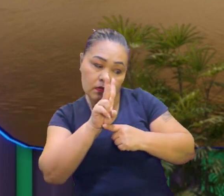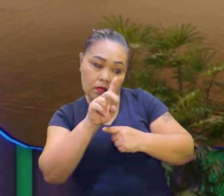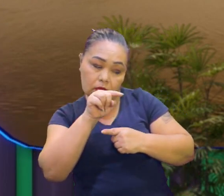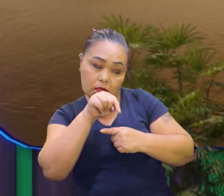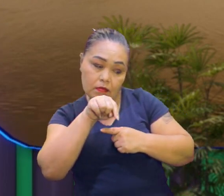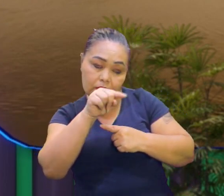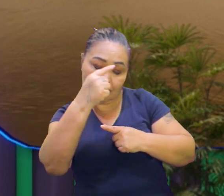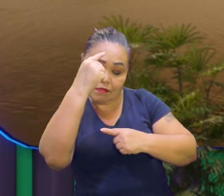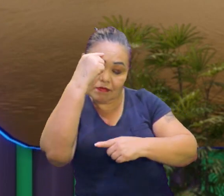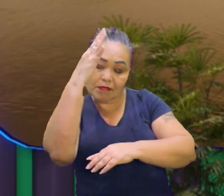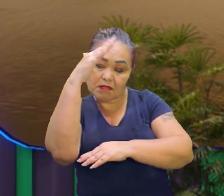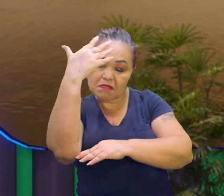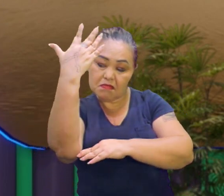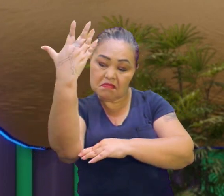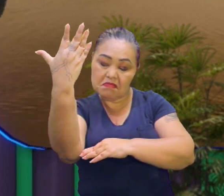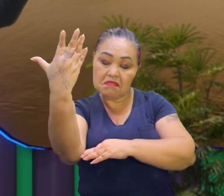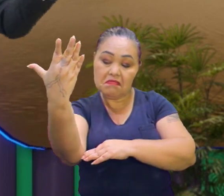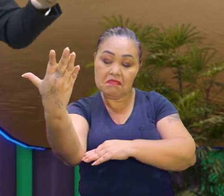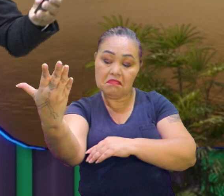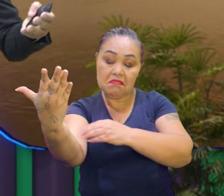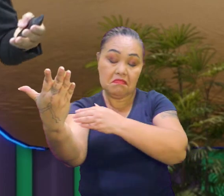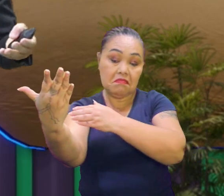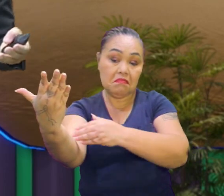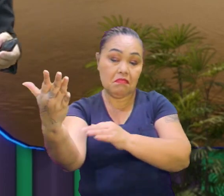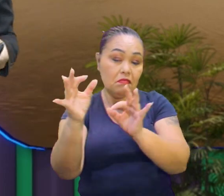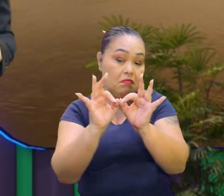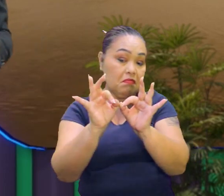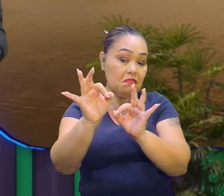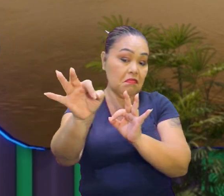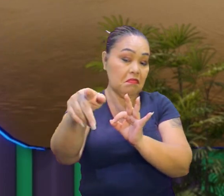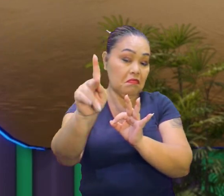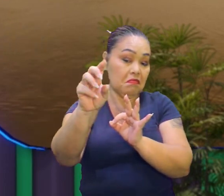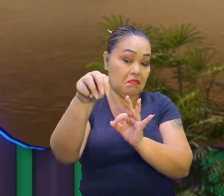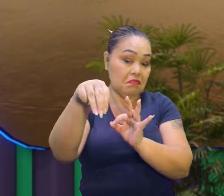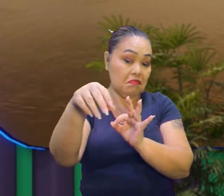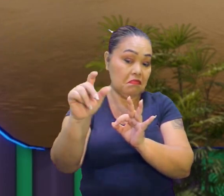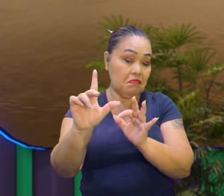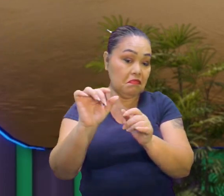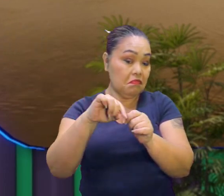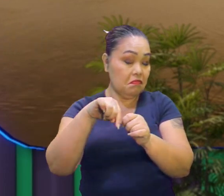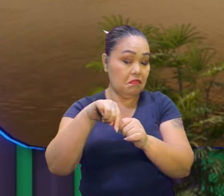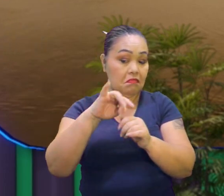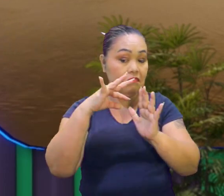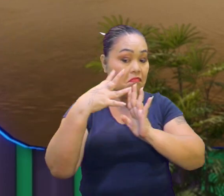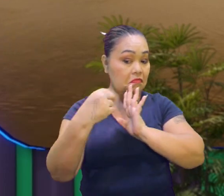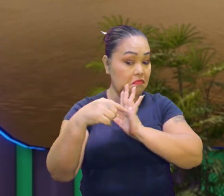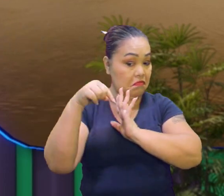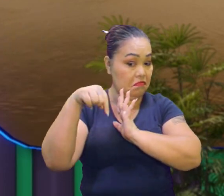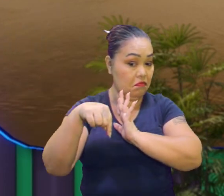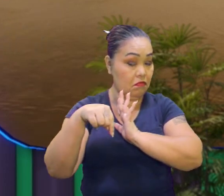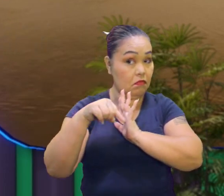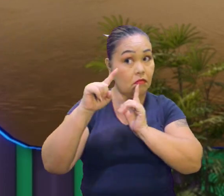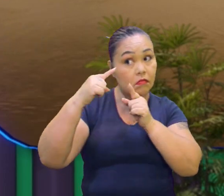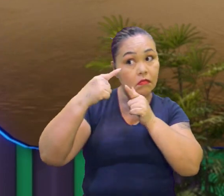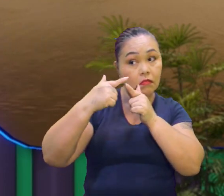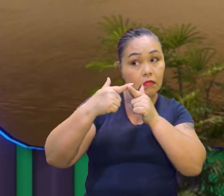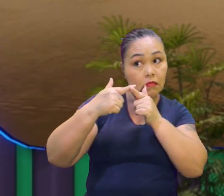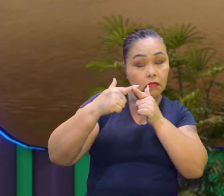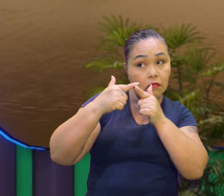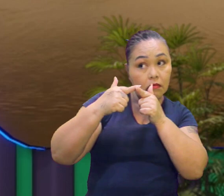que está derrubando só um quilômetro quadrado aqui na Amazônia. Isso vai